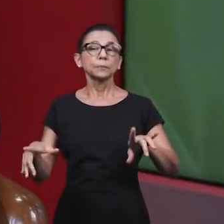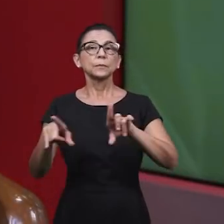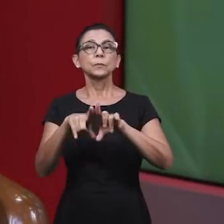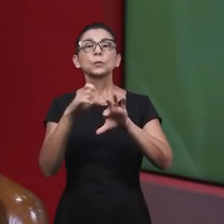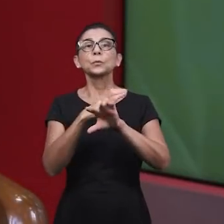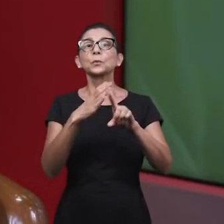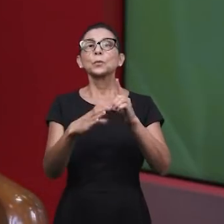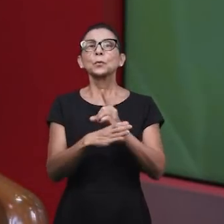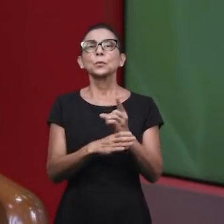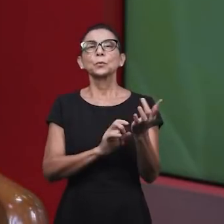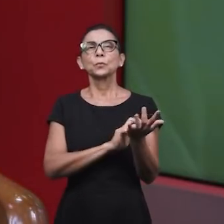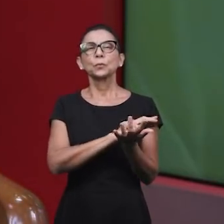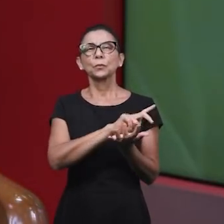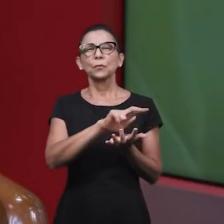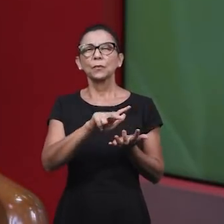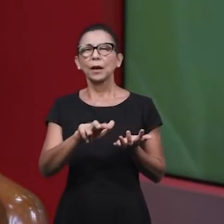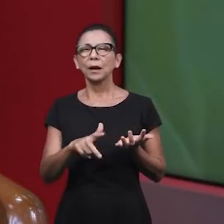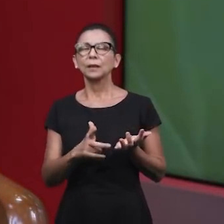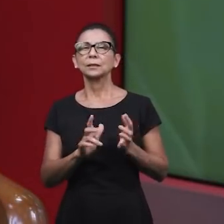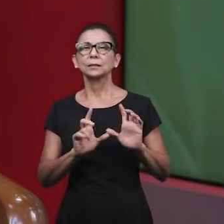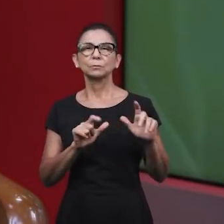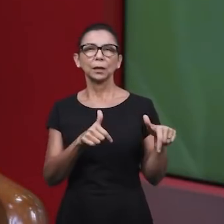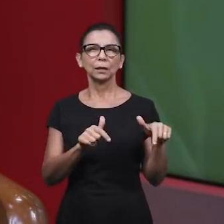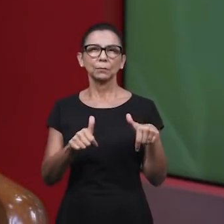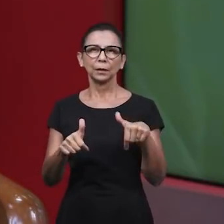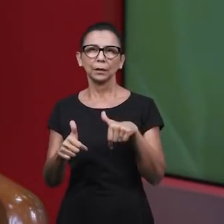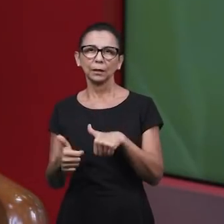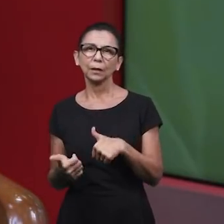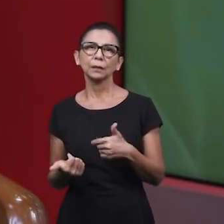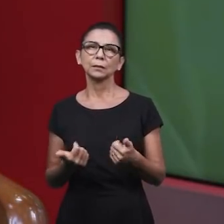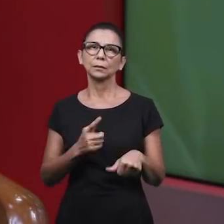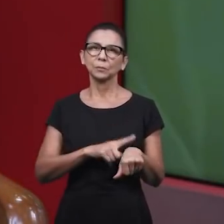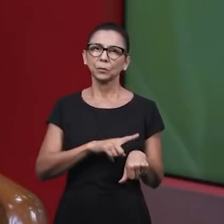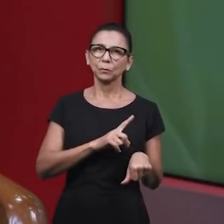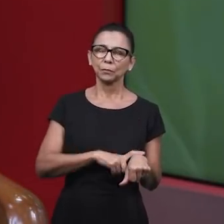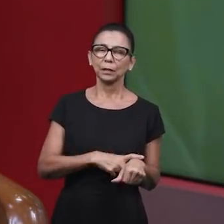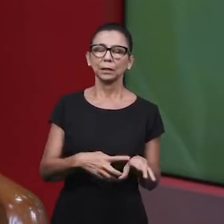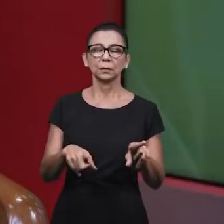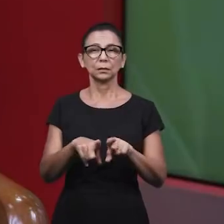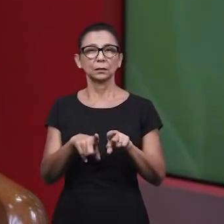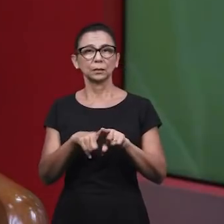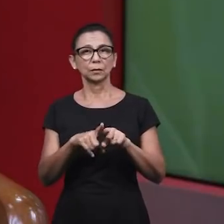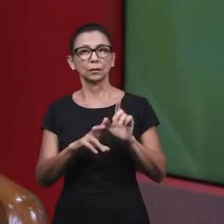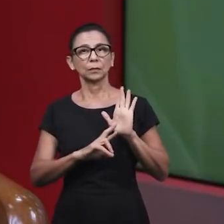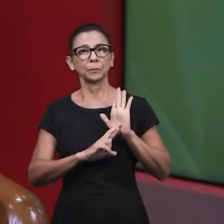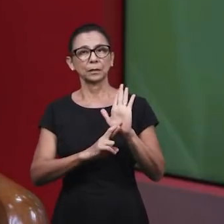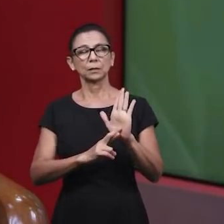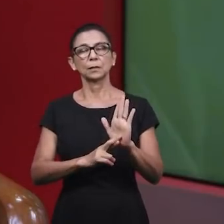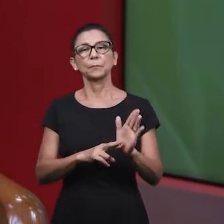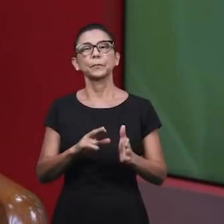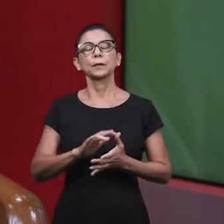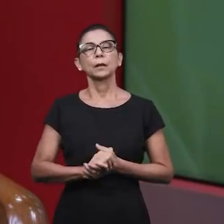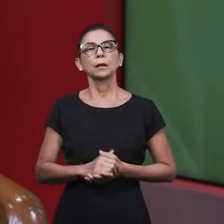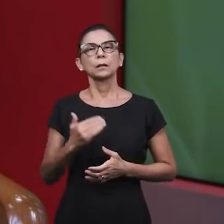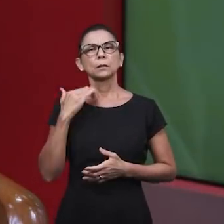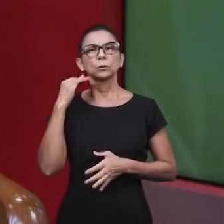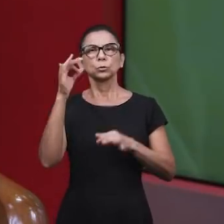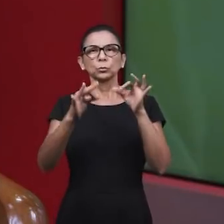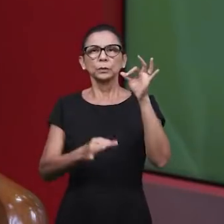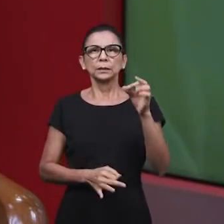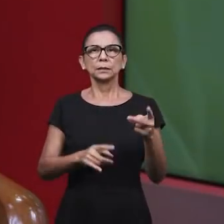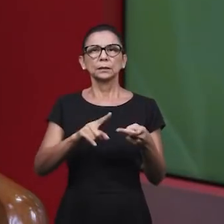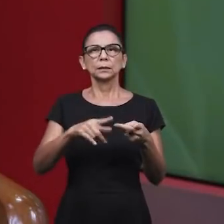diversas situações, inclusive também na figura de juízes, de profetas,